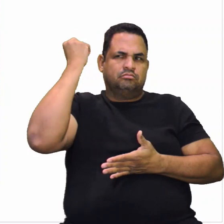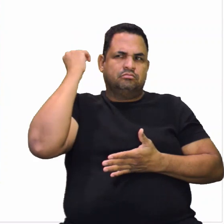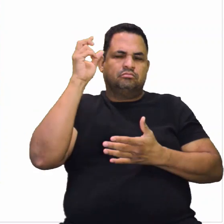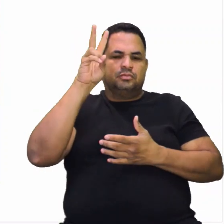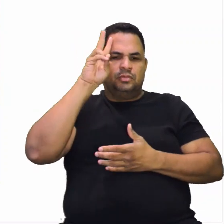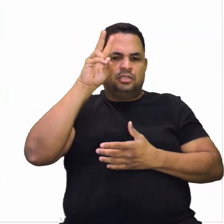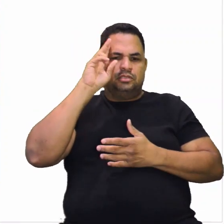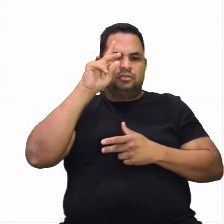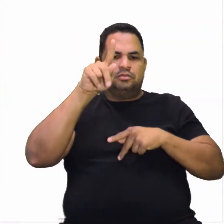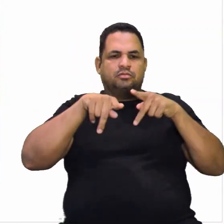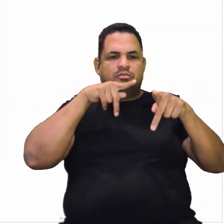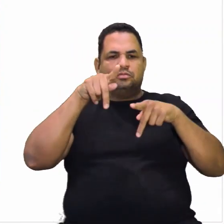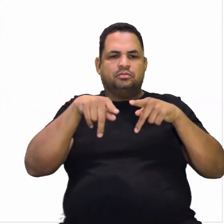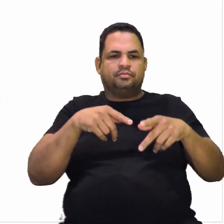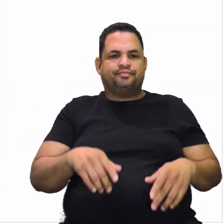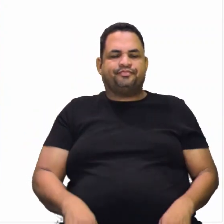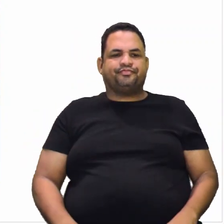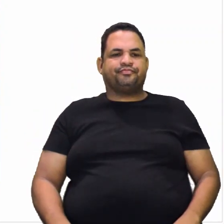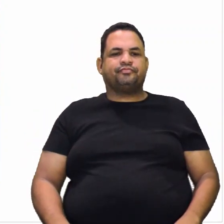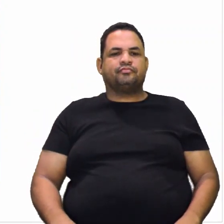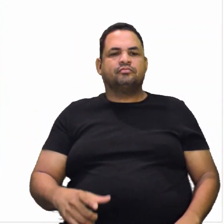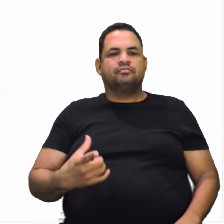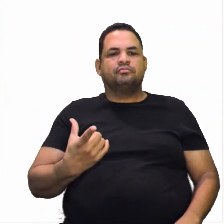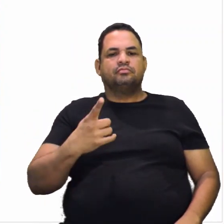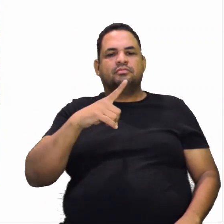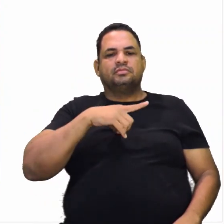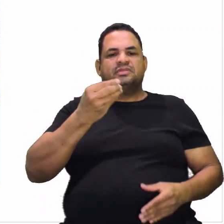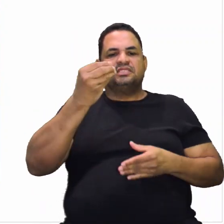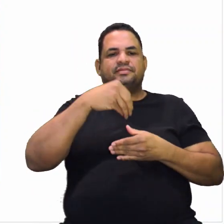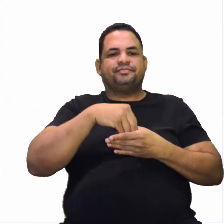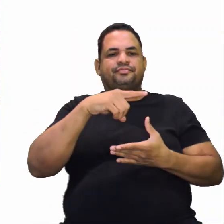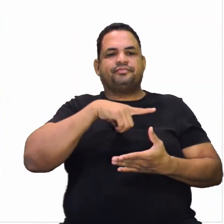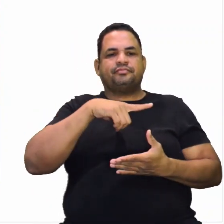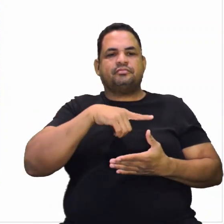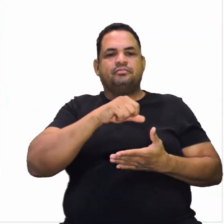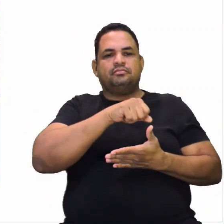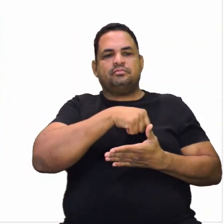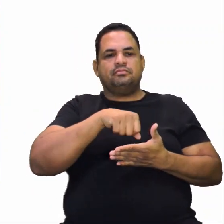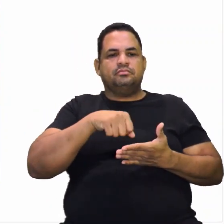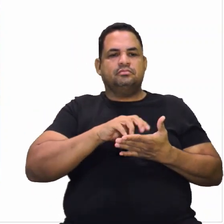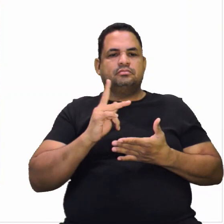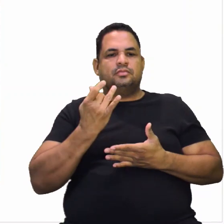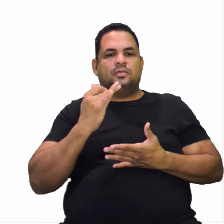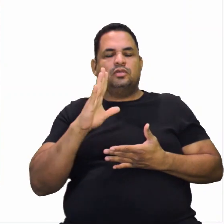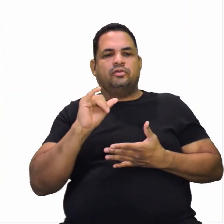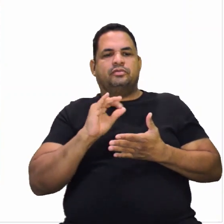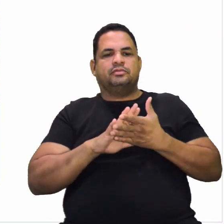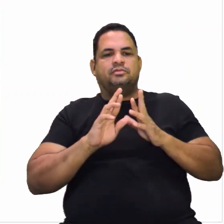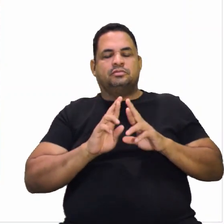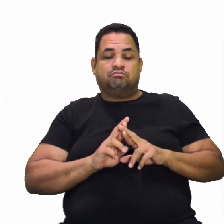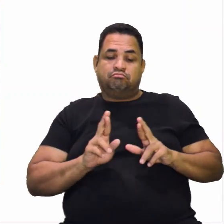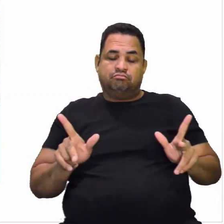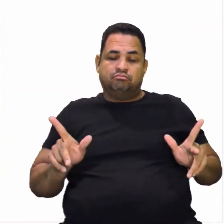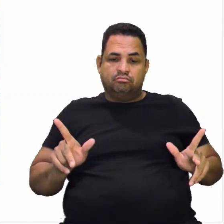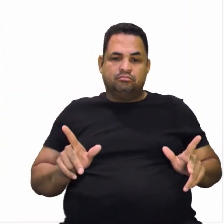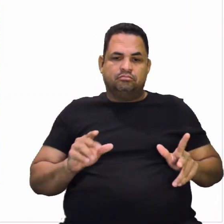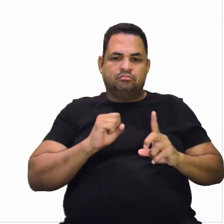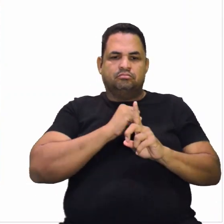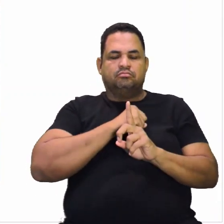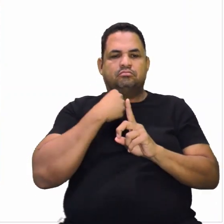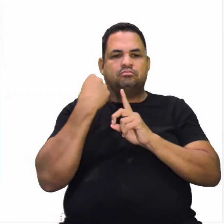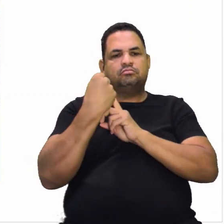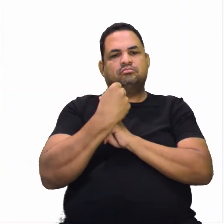civilização. Então, o Egito está dentro da história porque ele tem a escrita, os hieróglifos. Diferente da